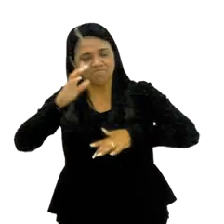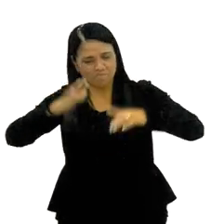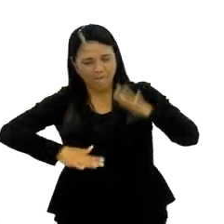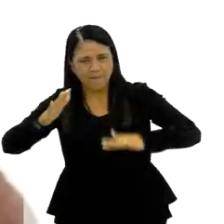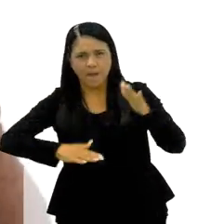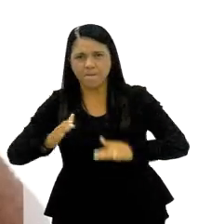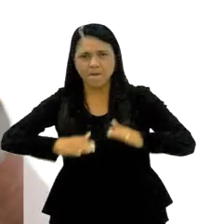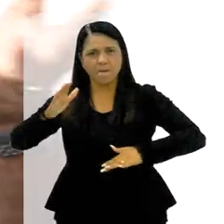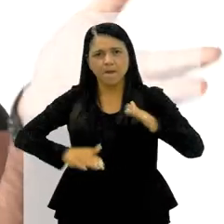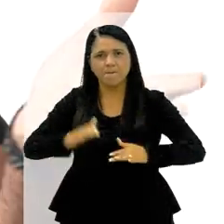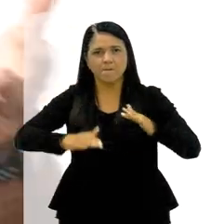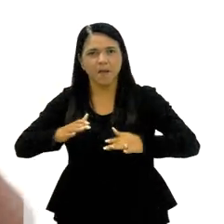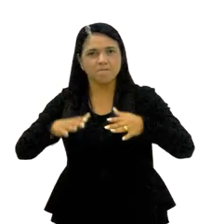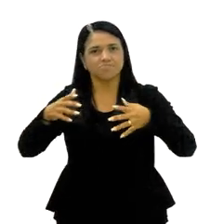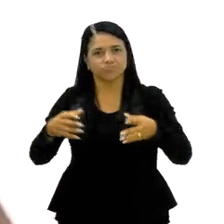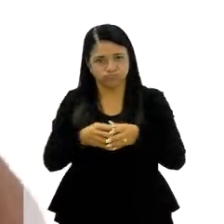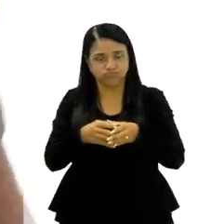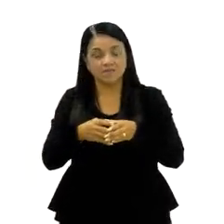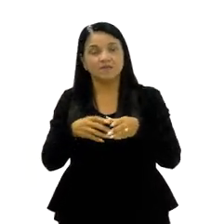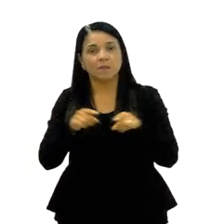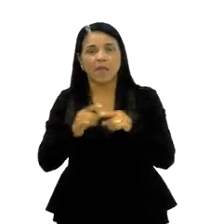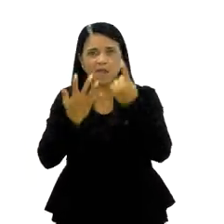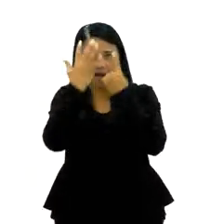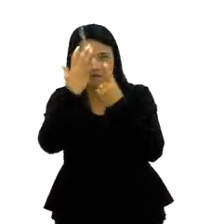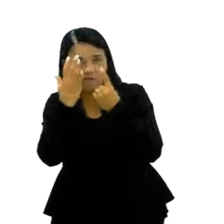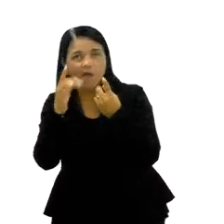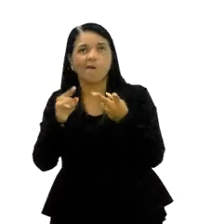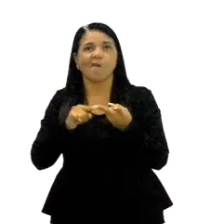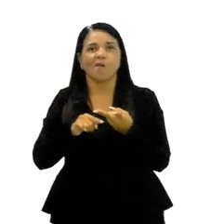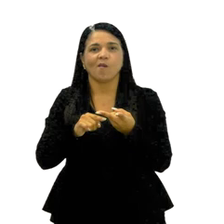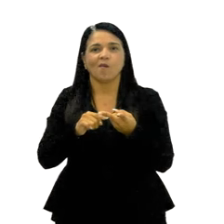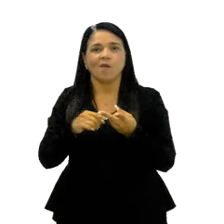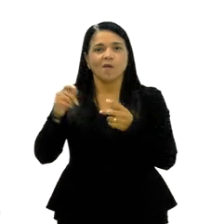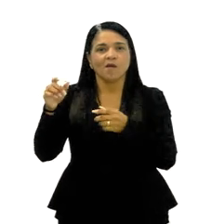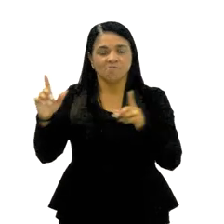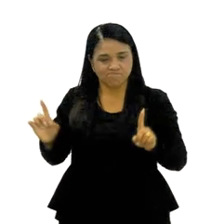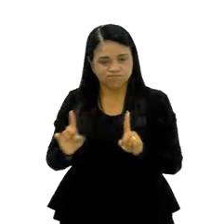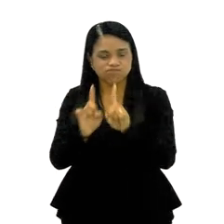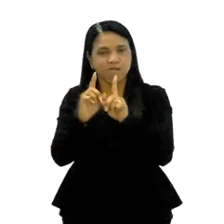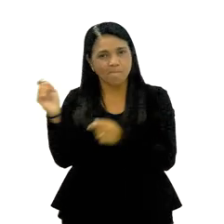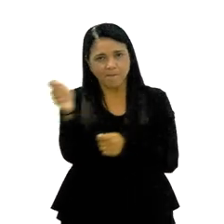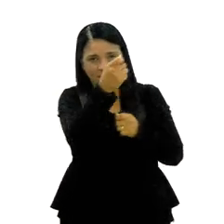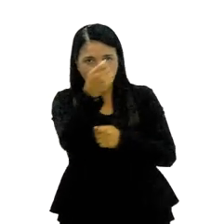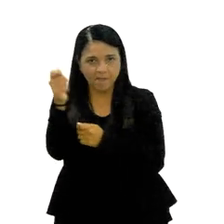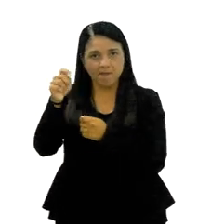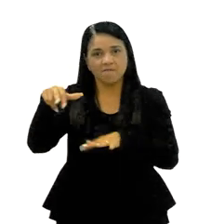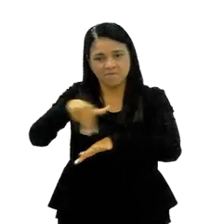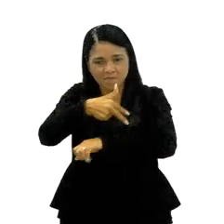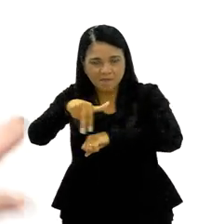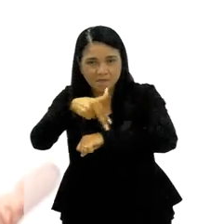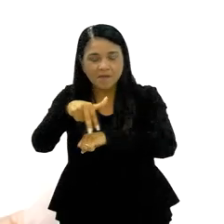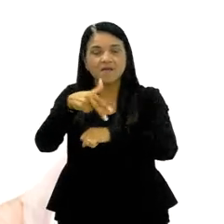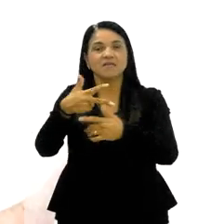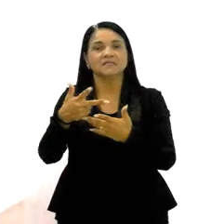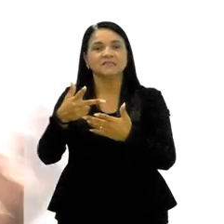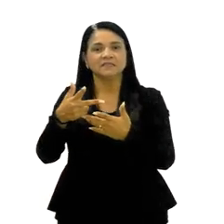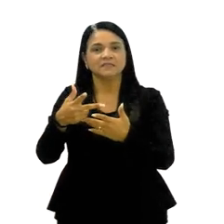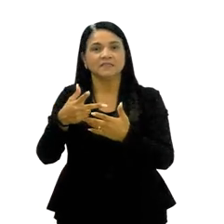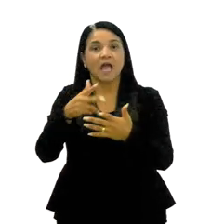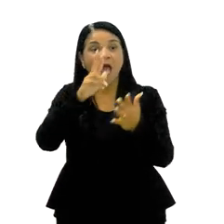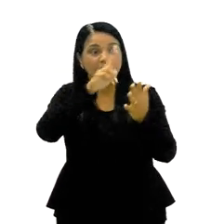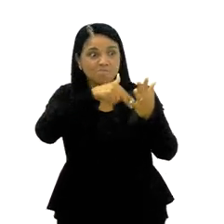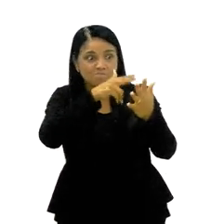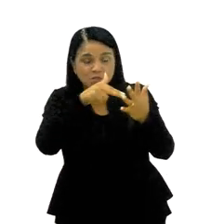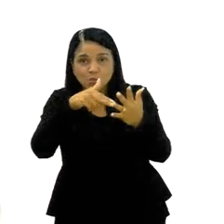bateria, de carnaval em si, total, bateria, mestre de sala e porta-bandeira, passistas, e eles